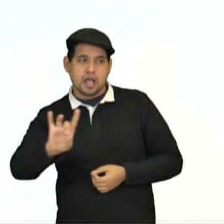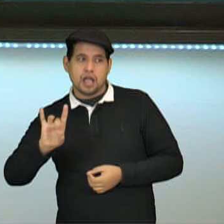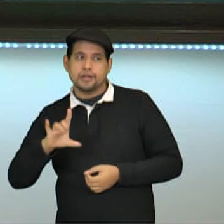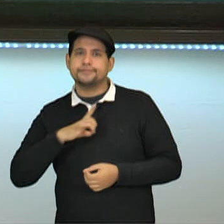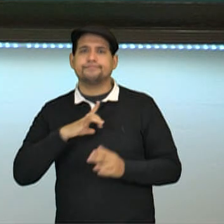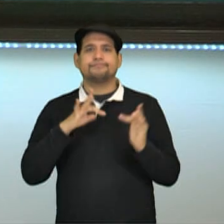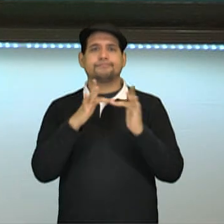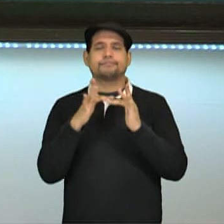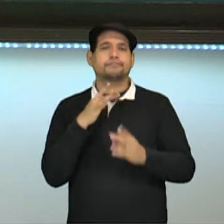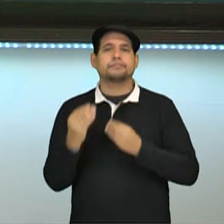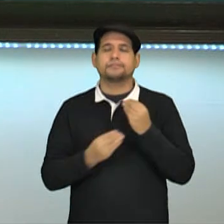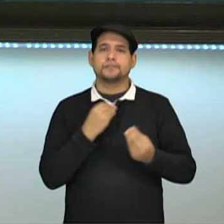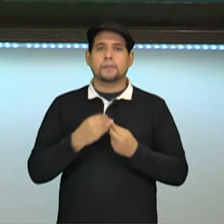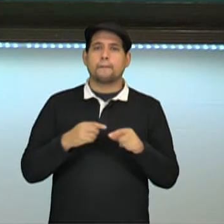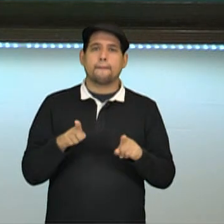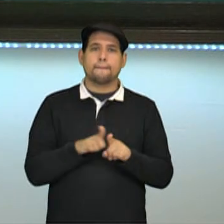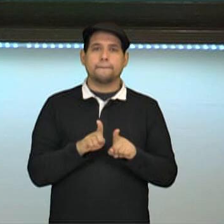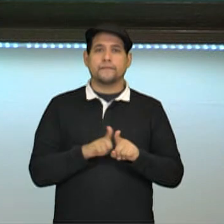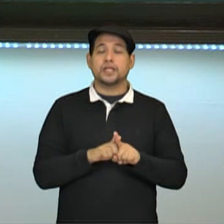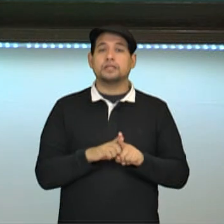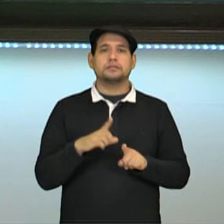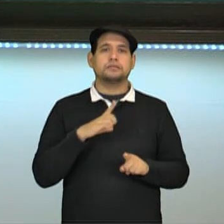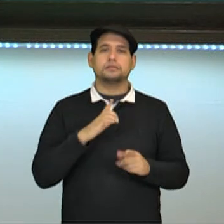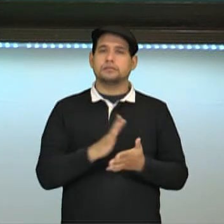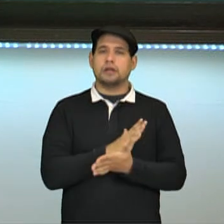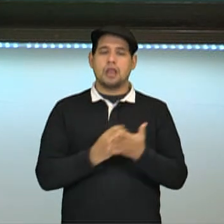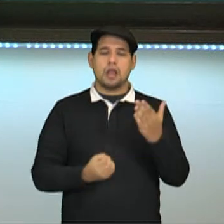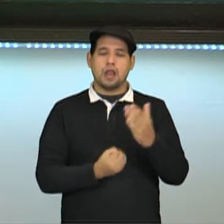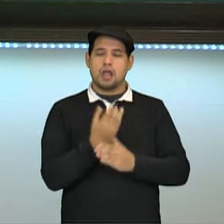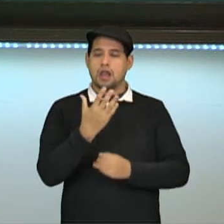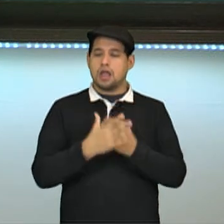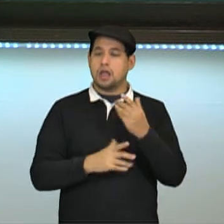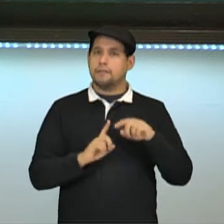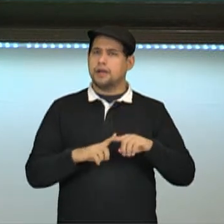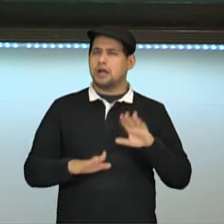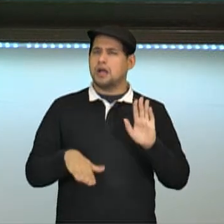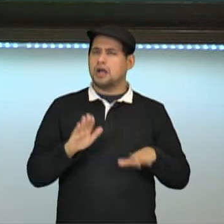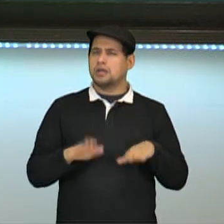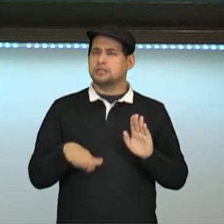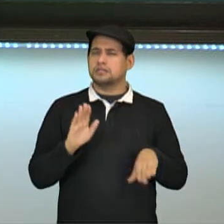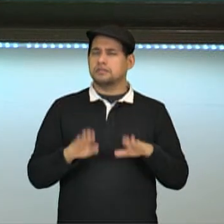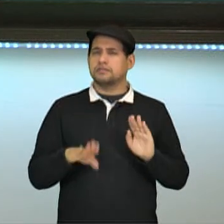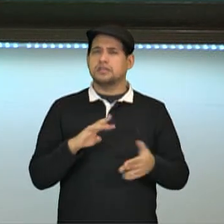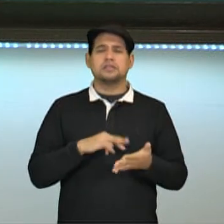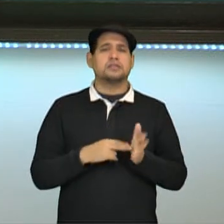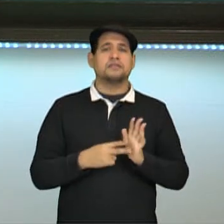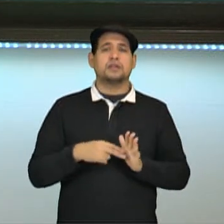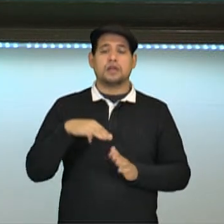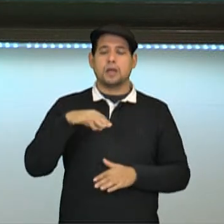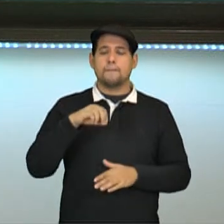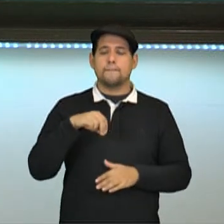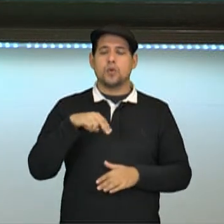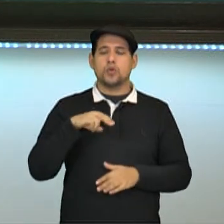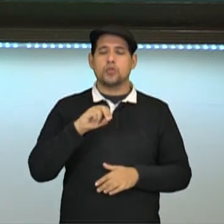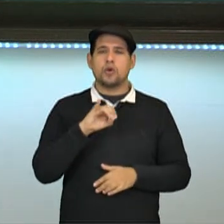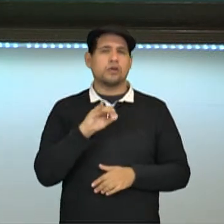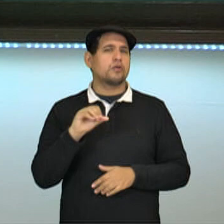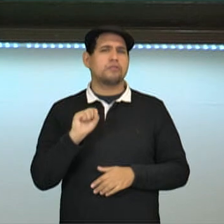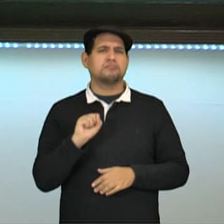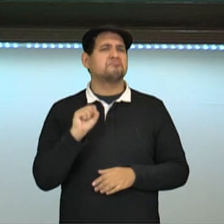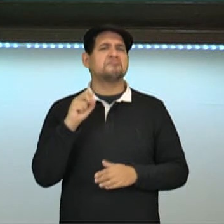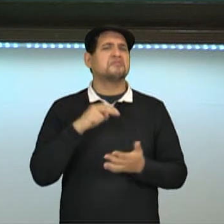está relacionada ali também com um tipo de reprodução. Geralmente, eles são monóicos. O que quer dizer isso,